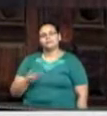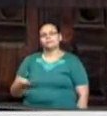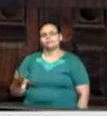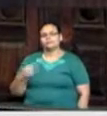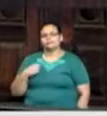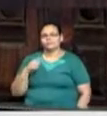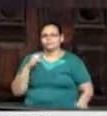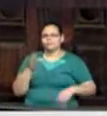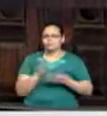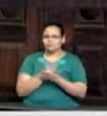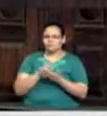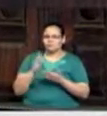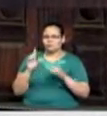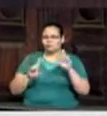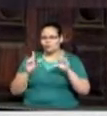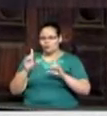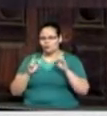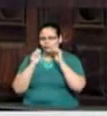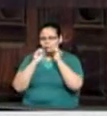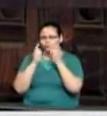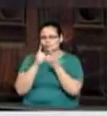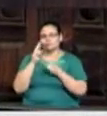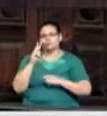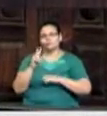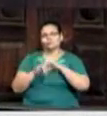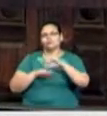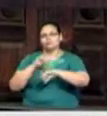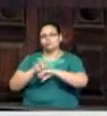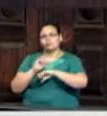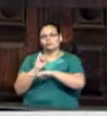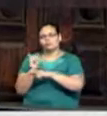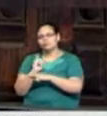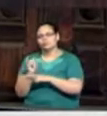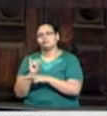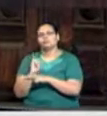quem nos assiste pela TV Alerj, nos segue pelas redes sociais.